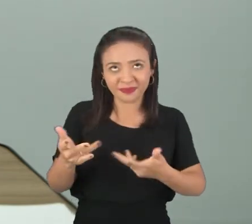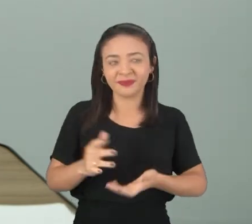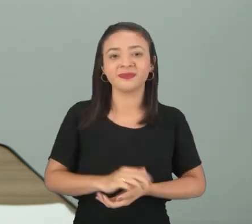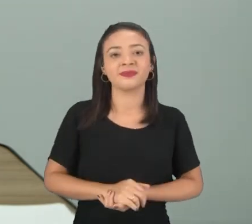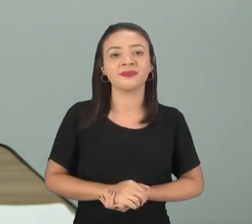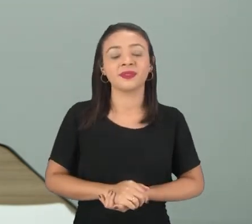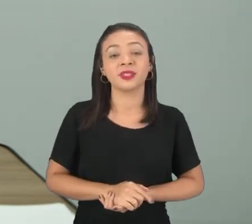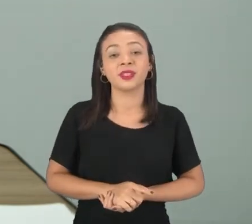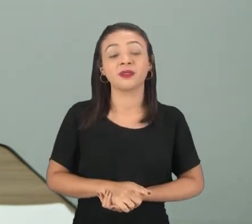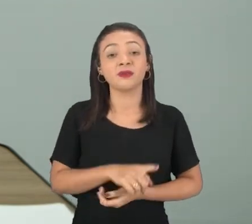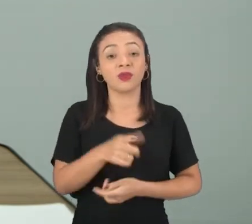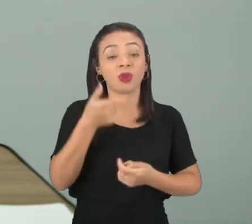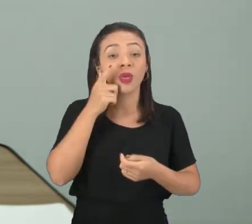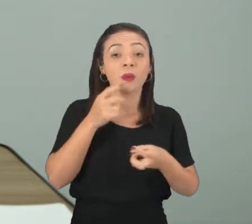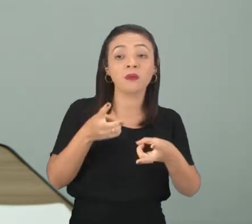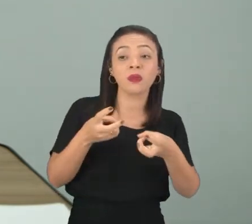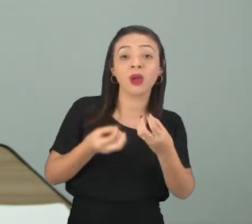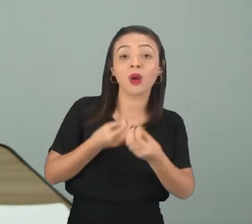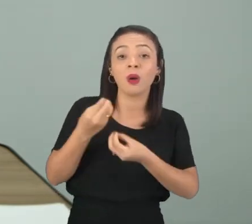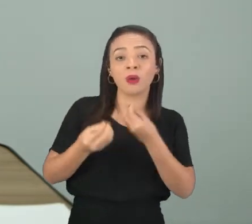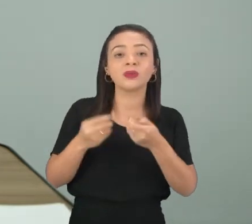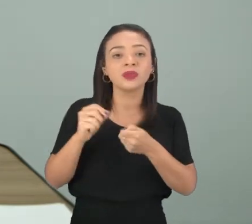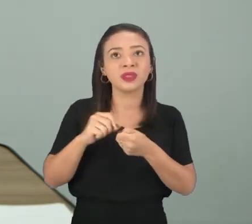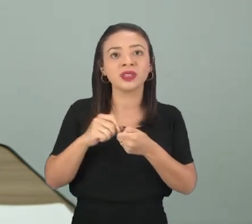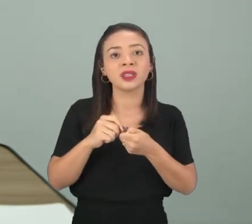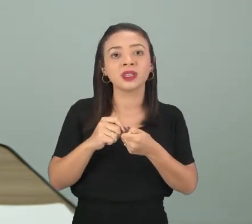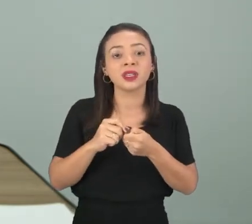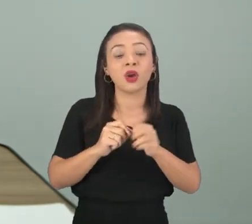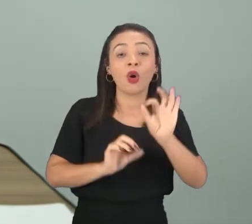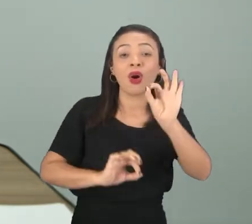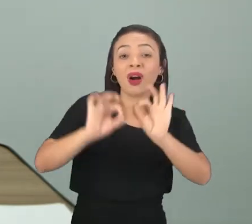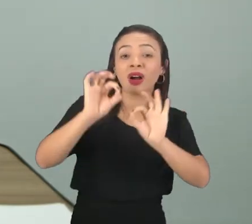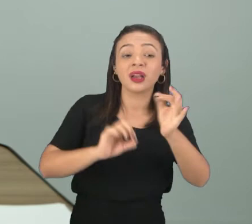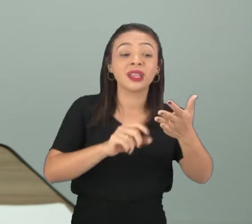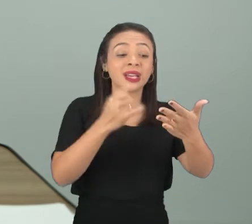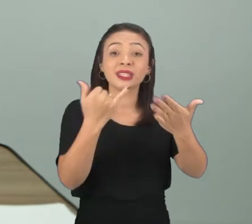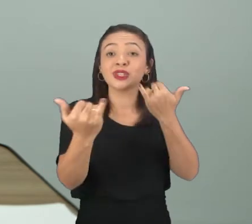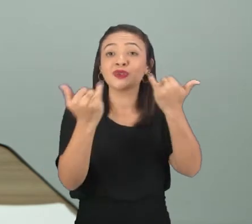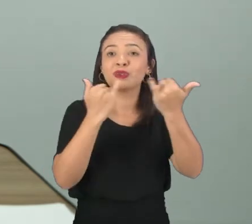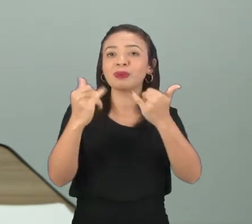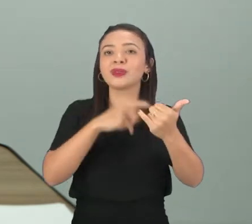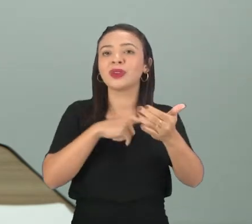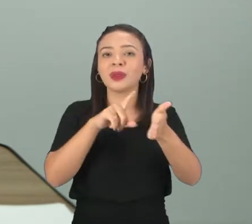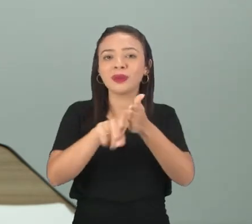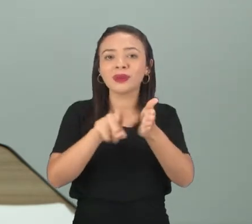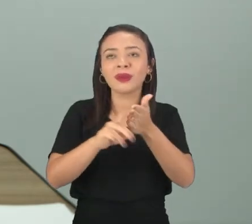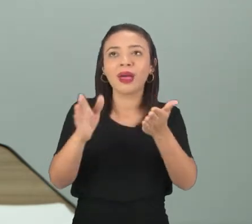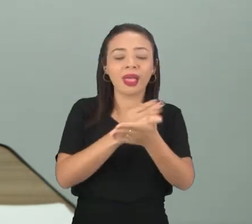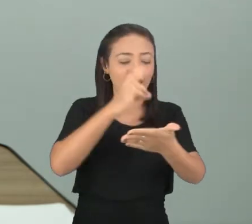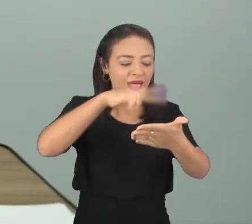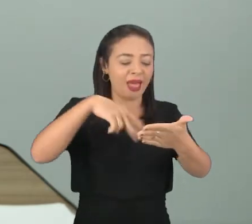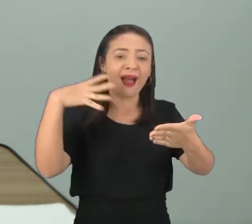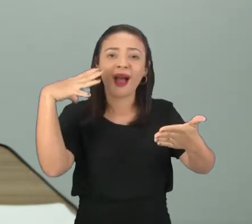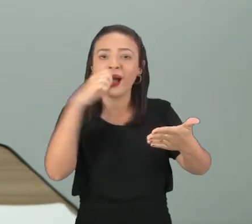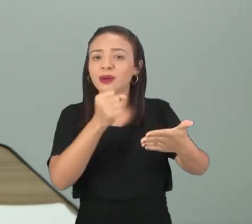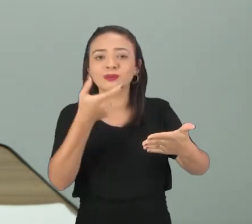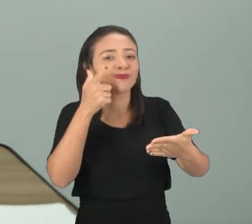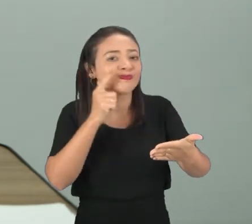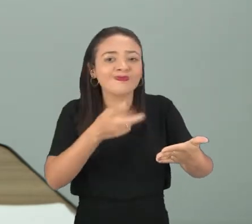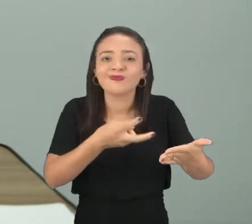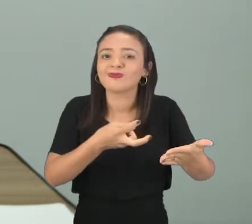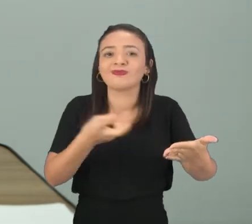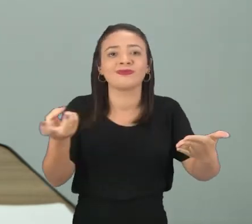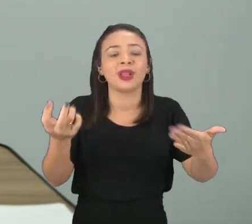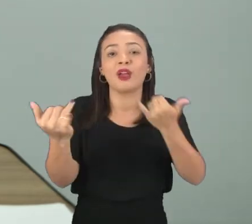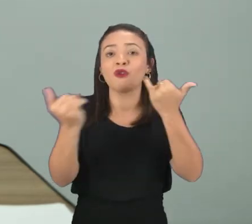e você consegue perceber operação você tirando essas informações da situação aviões você faz só uma leitura e não